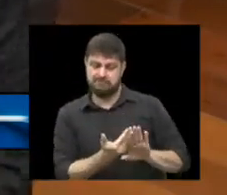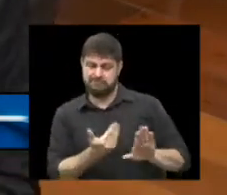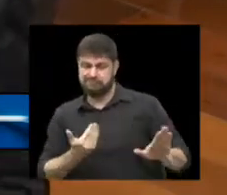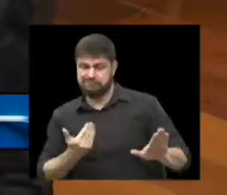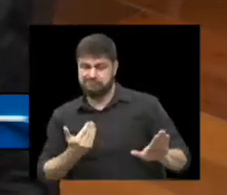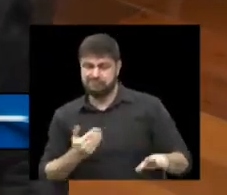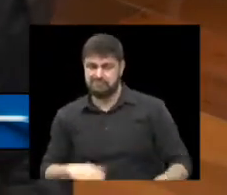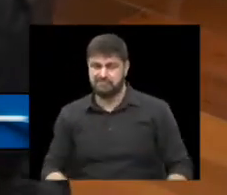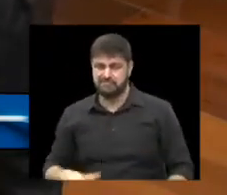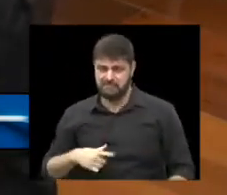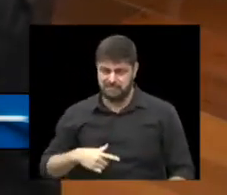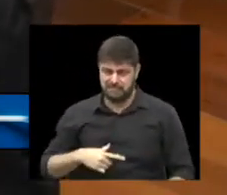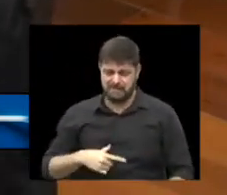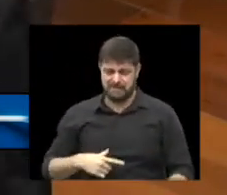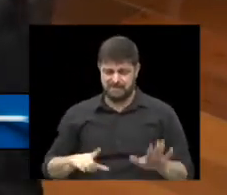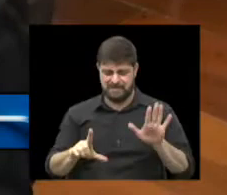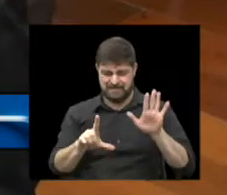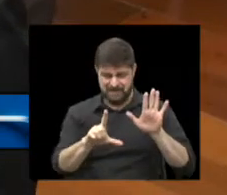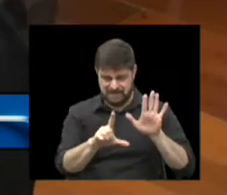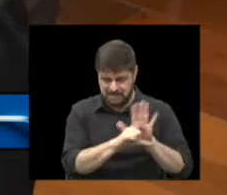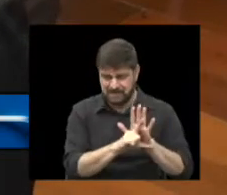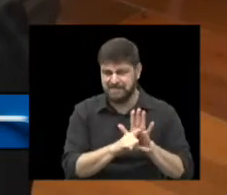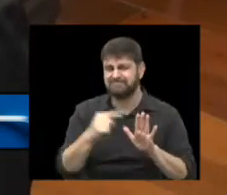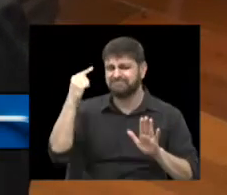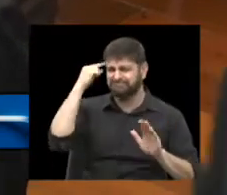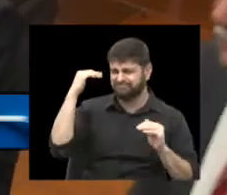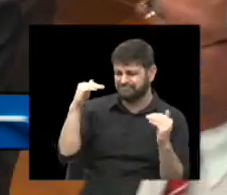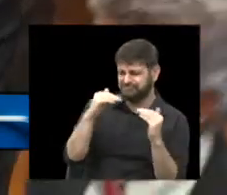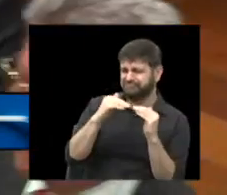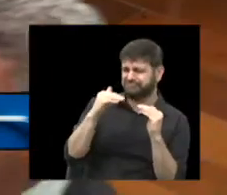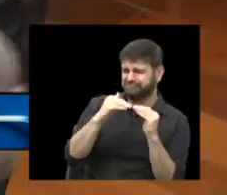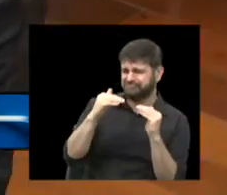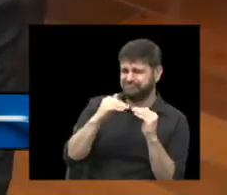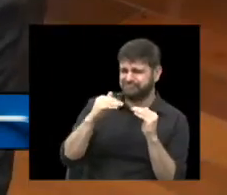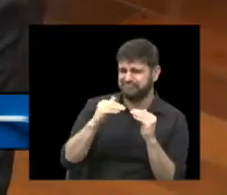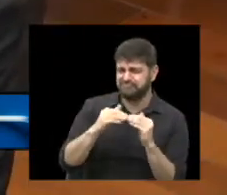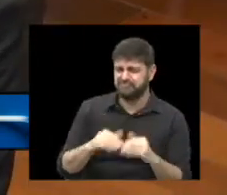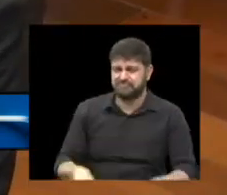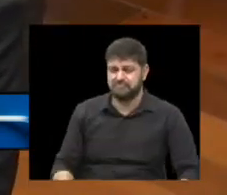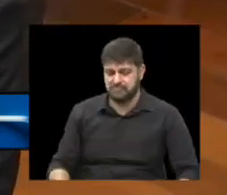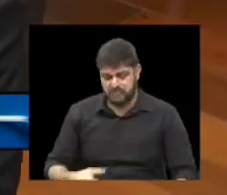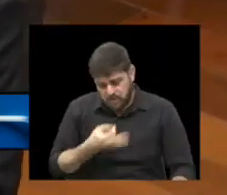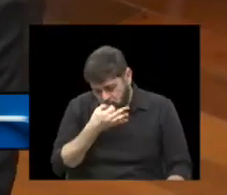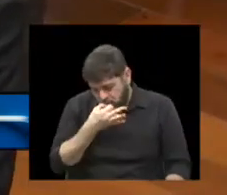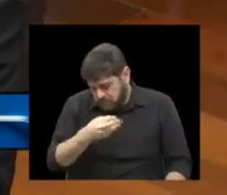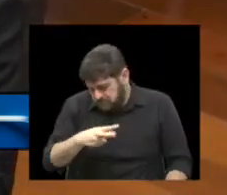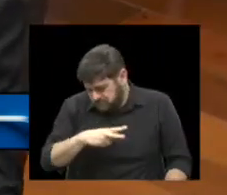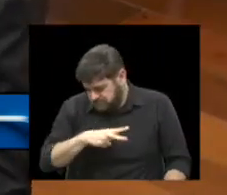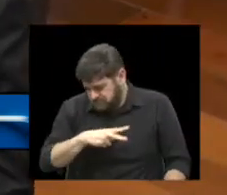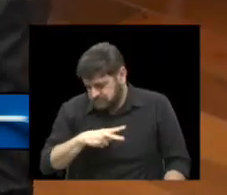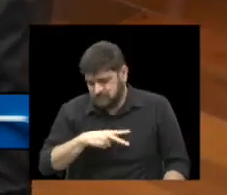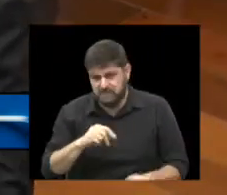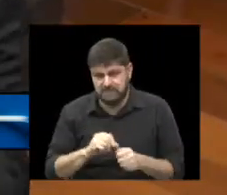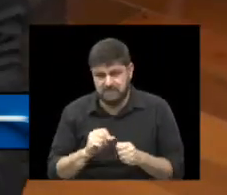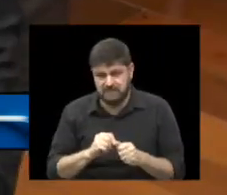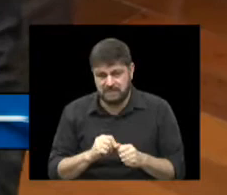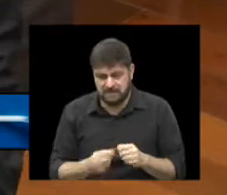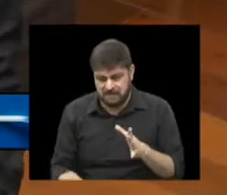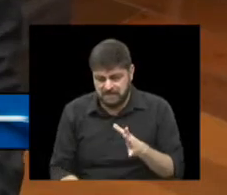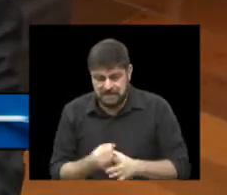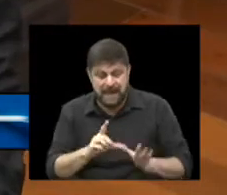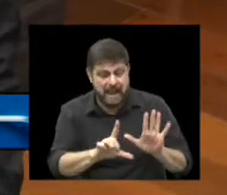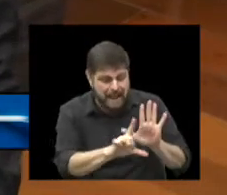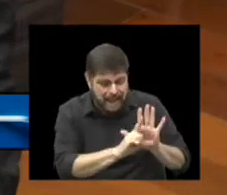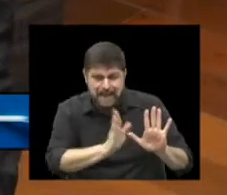uma lei, eu concordo integralmente com as palavras ditas por Vossa Senhoria, que, a meu ver, ela tenta legislar sobre algo que já